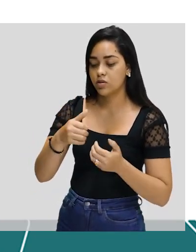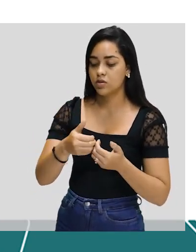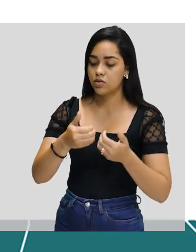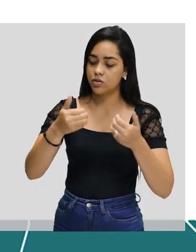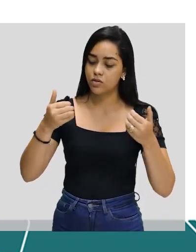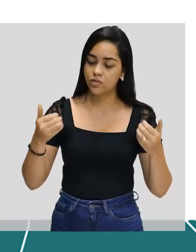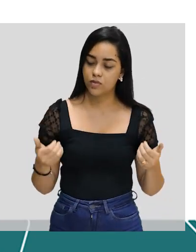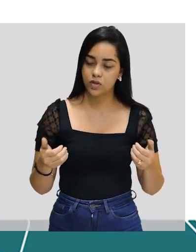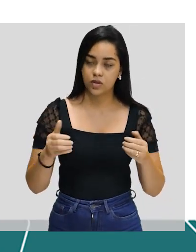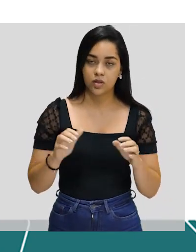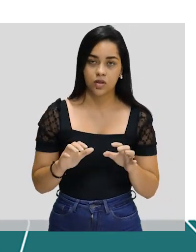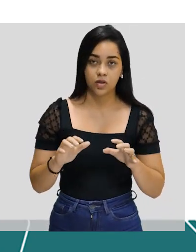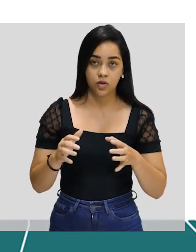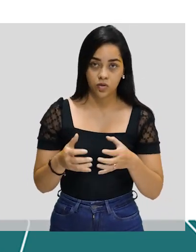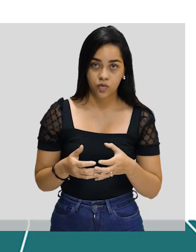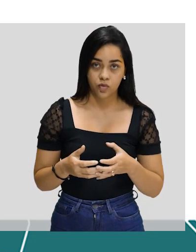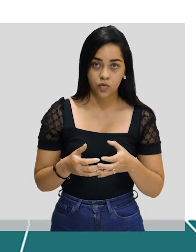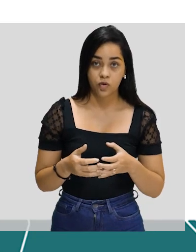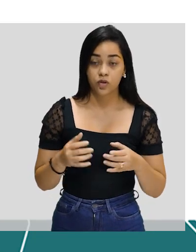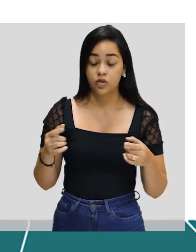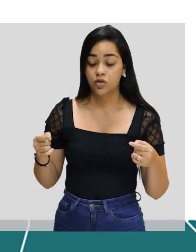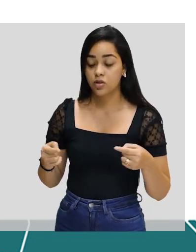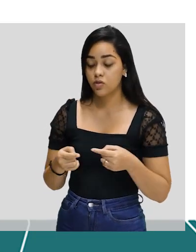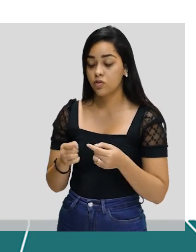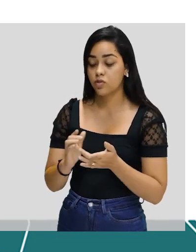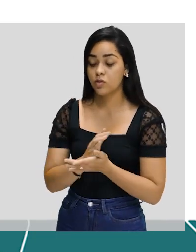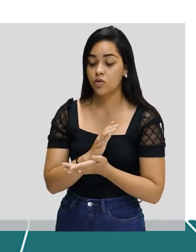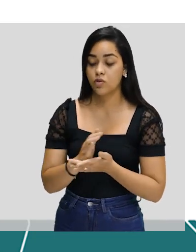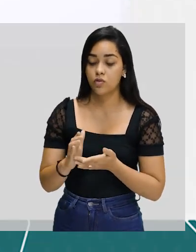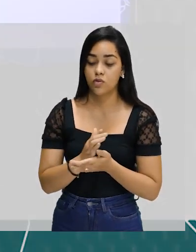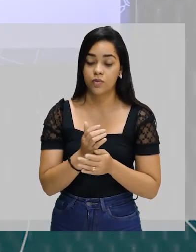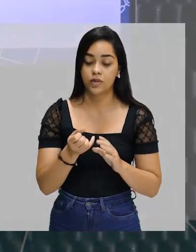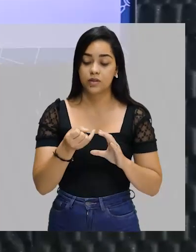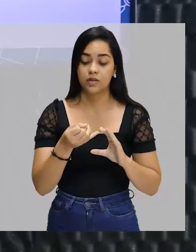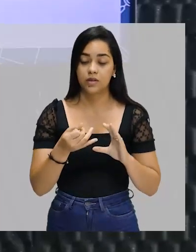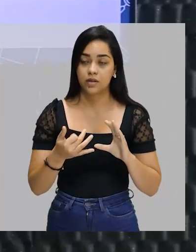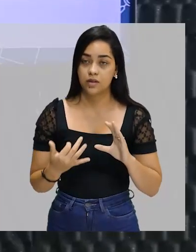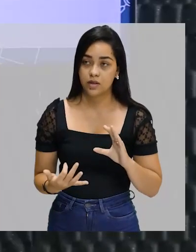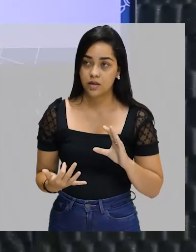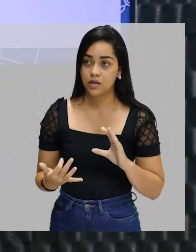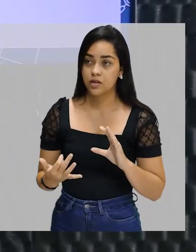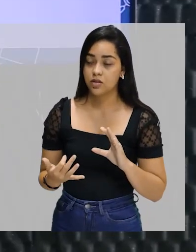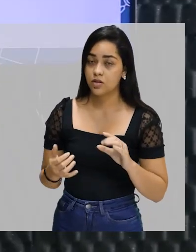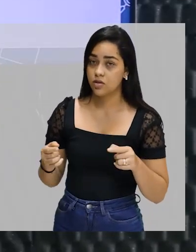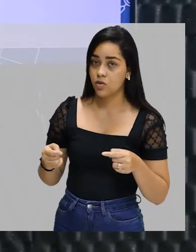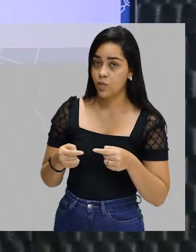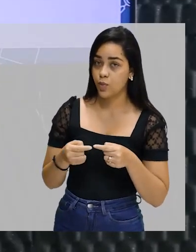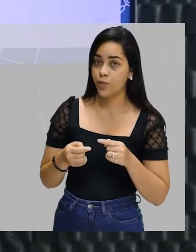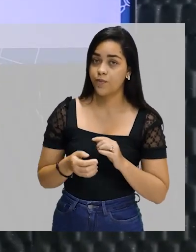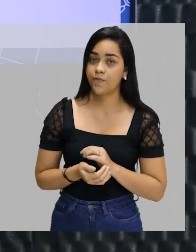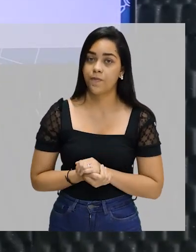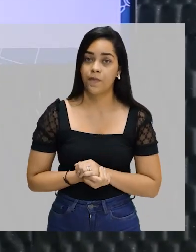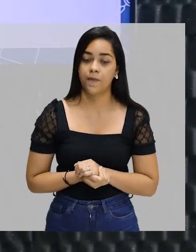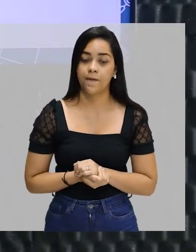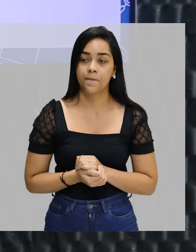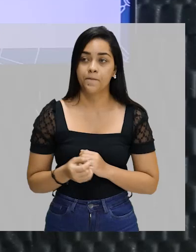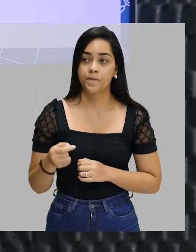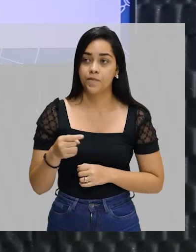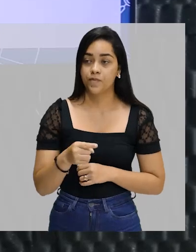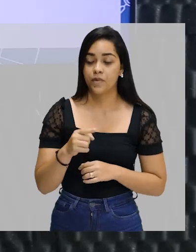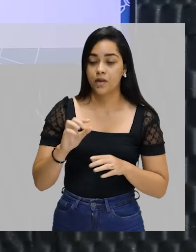são agrupados de acordo com algumas características em comum.